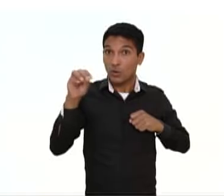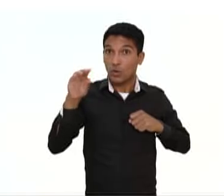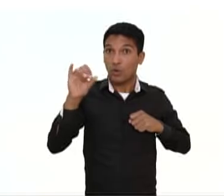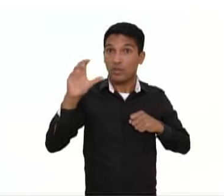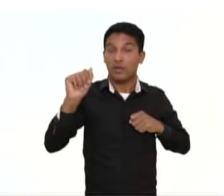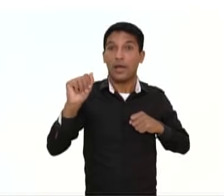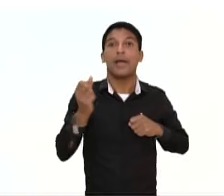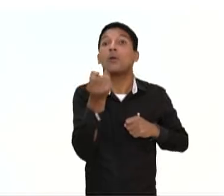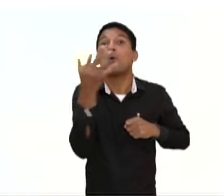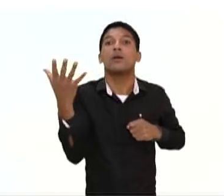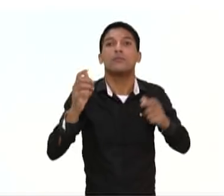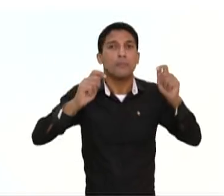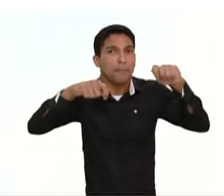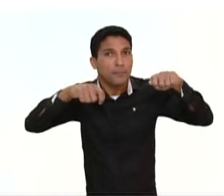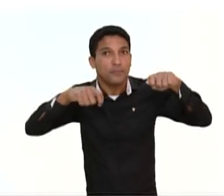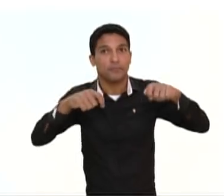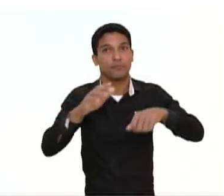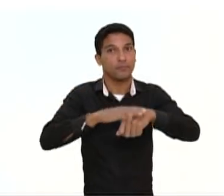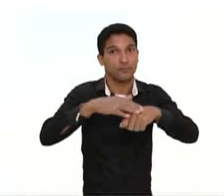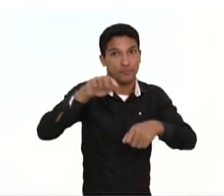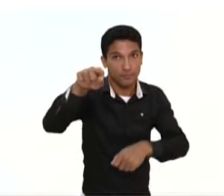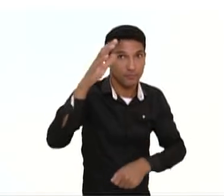resolverem o exercício e já volto.